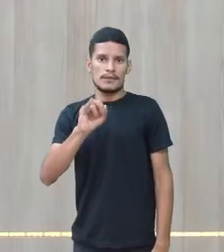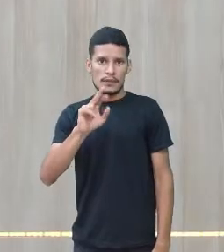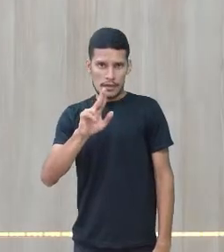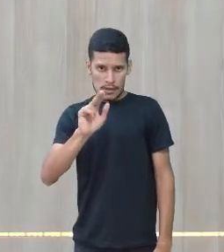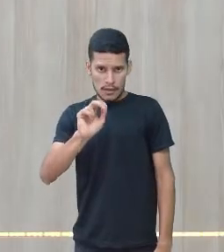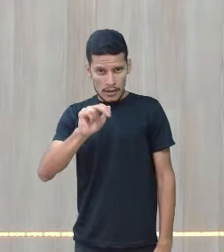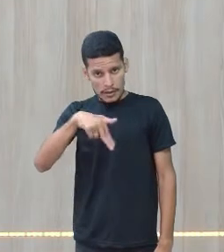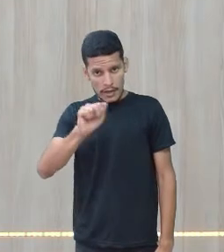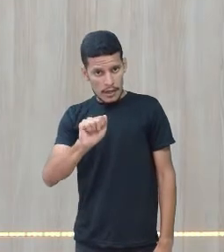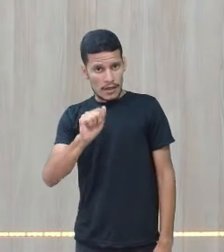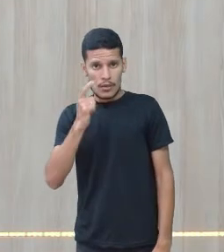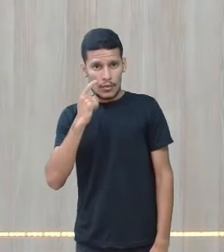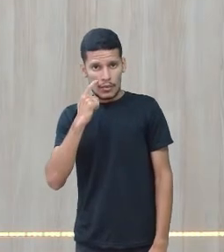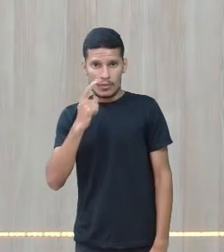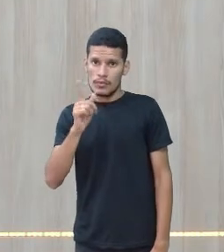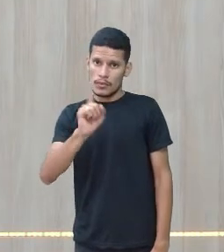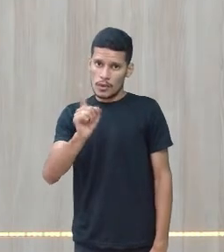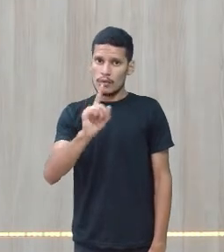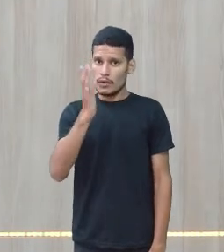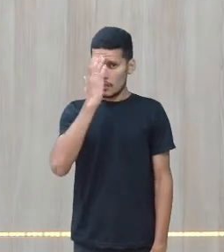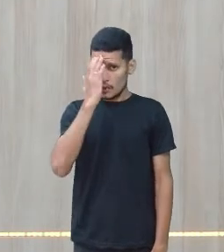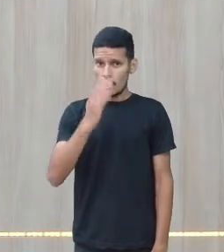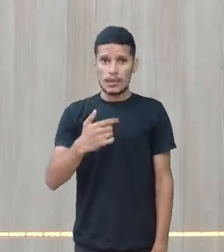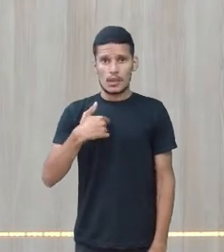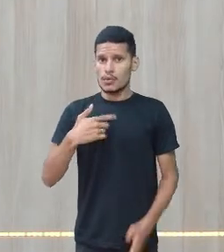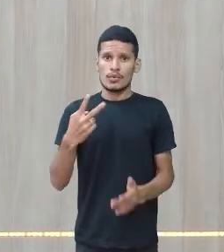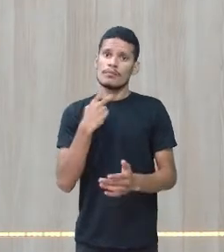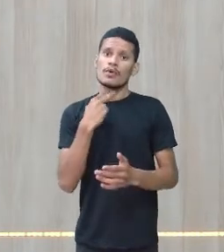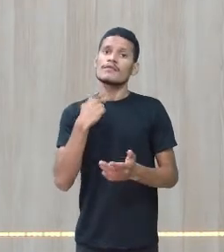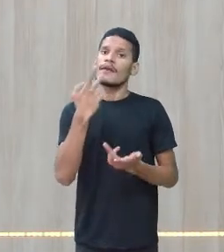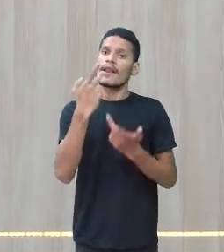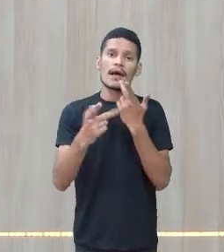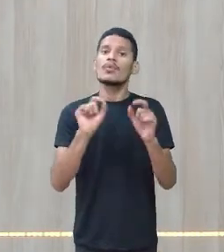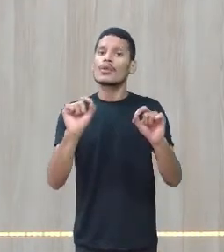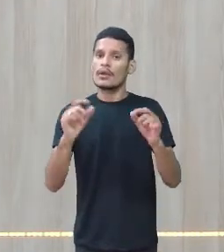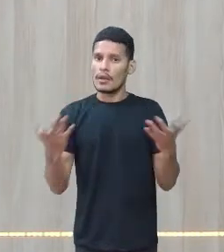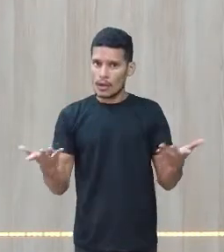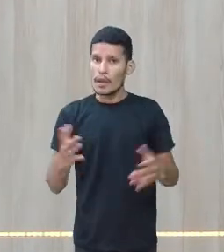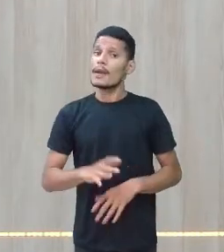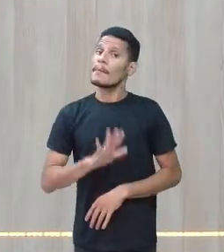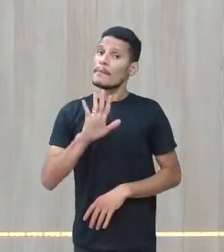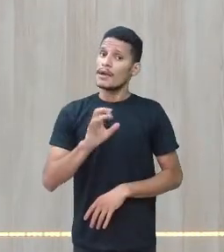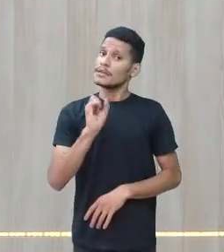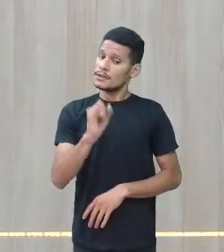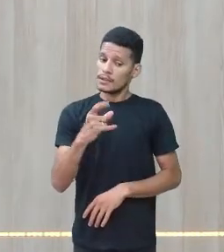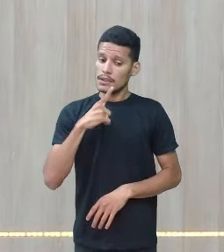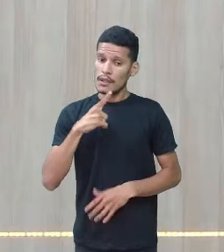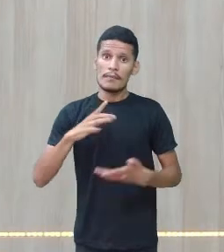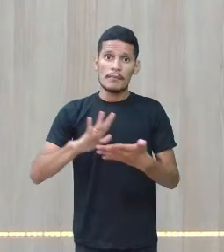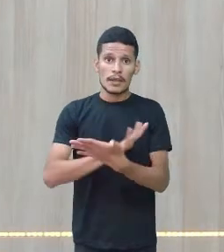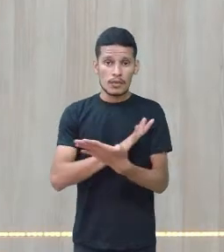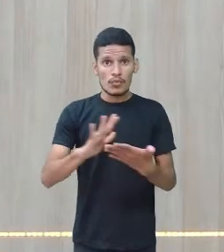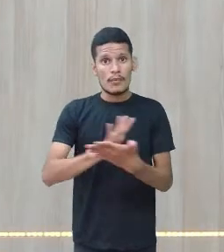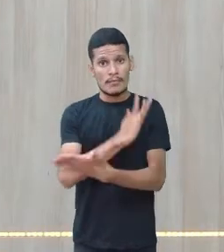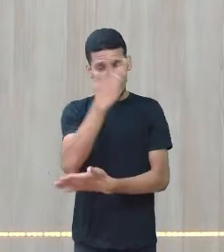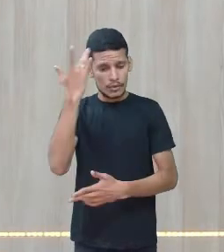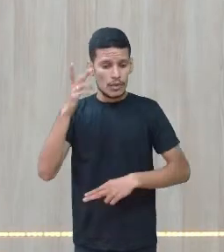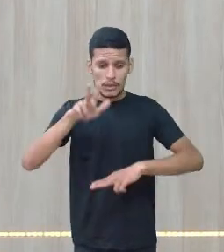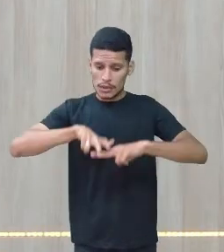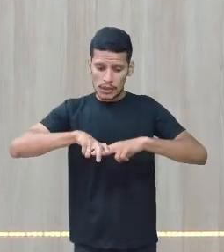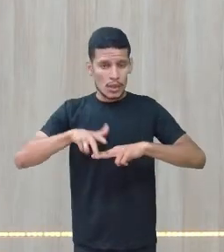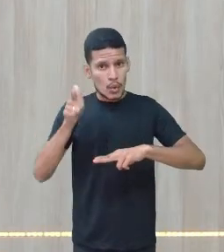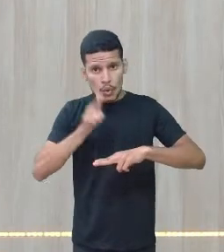nem a professora da escola de vocês. Mas se tem alguém, né, que não está conseguindo ficar sentado, que caiu, deixa que o